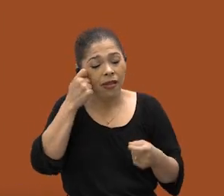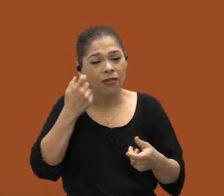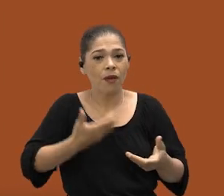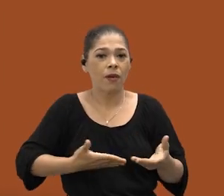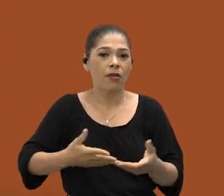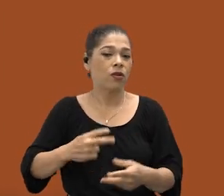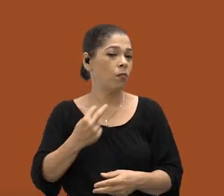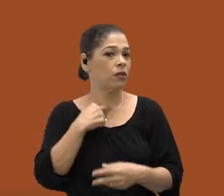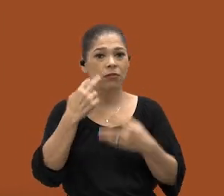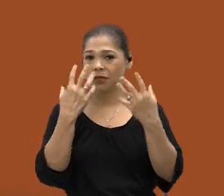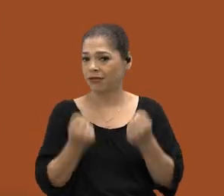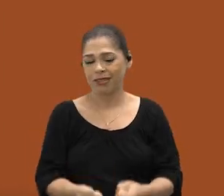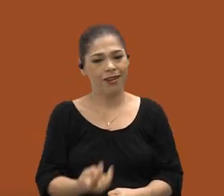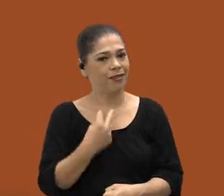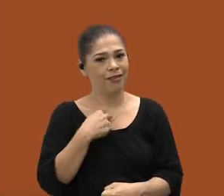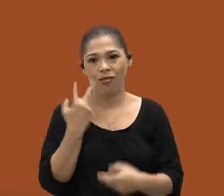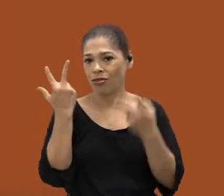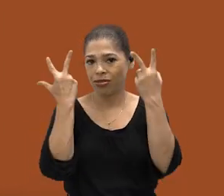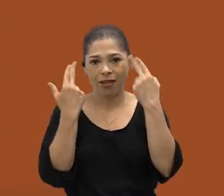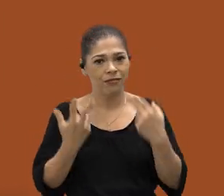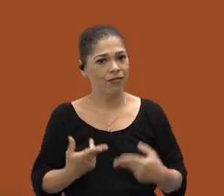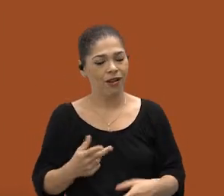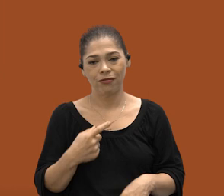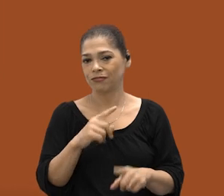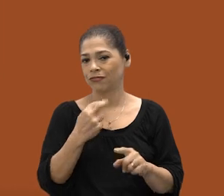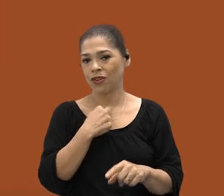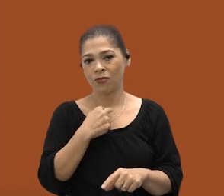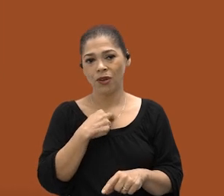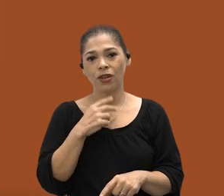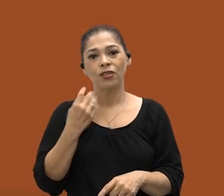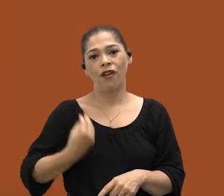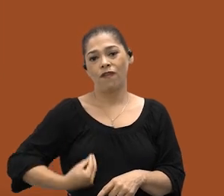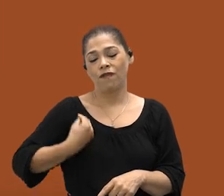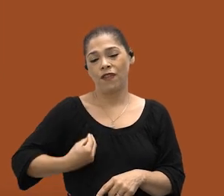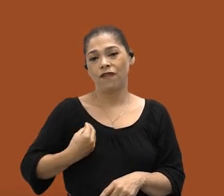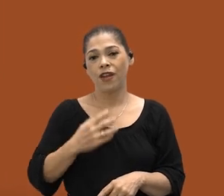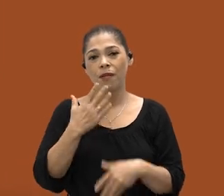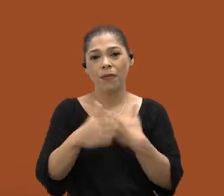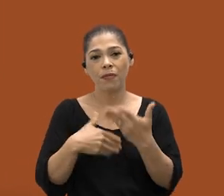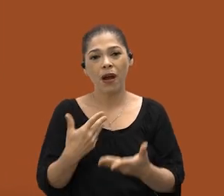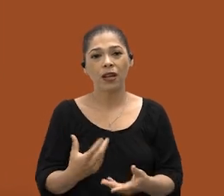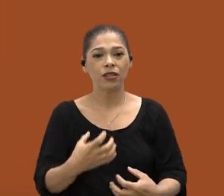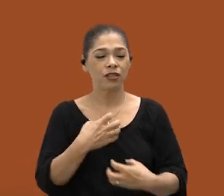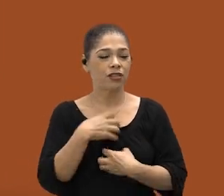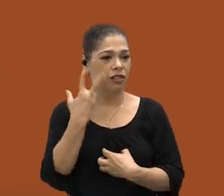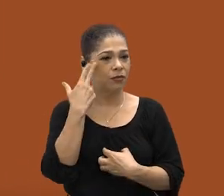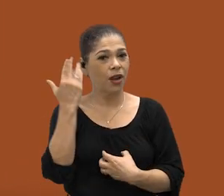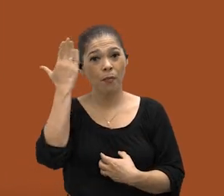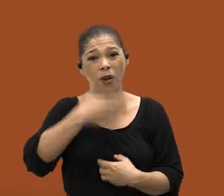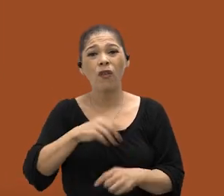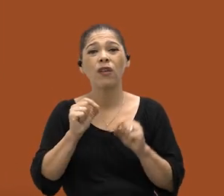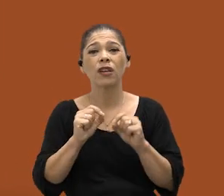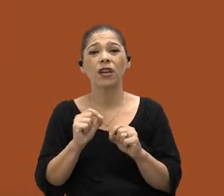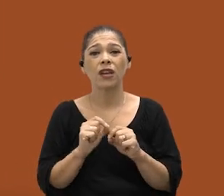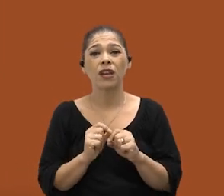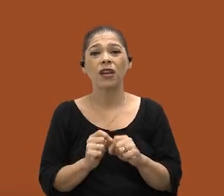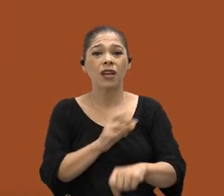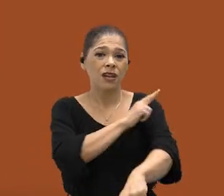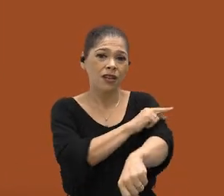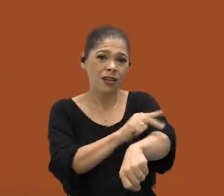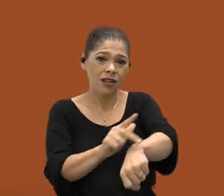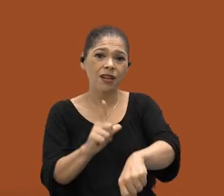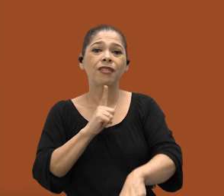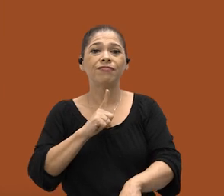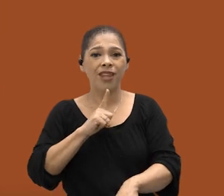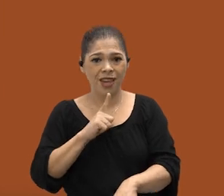nós não podemos aceitar isso como natural e o fato da gente conviver com isso de maneira natural é a prova de que os racistas ainda